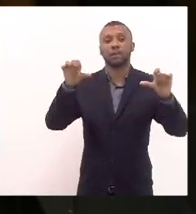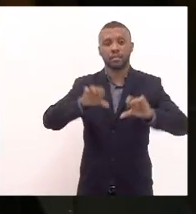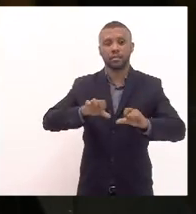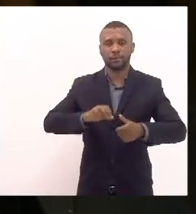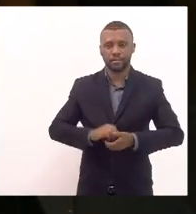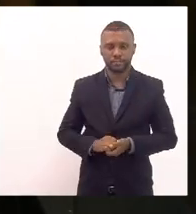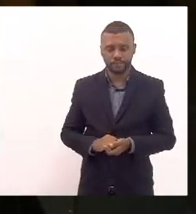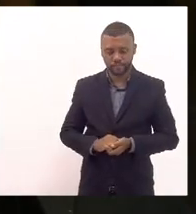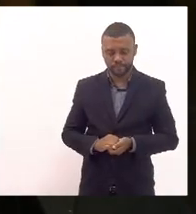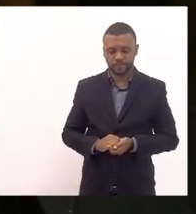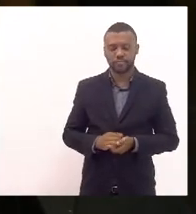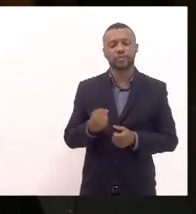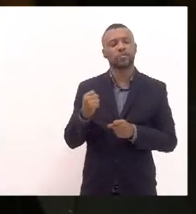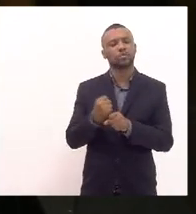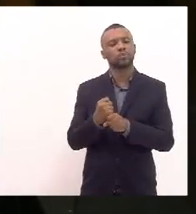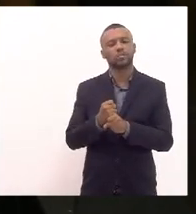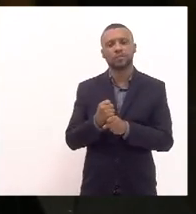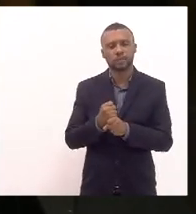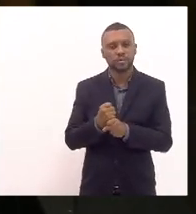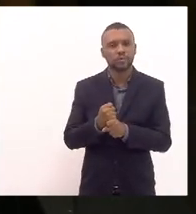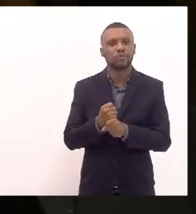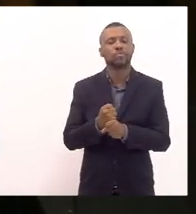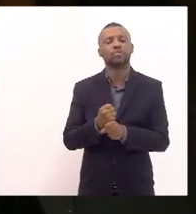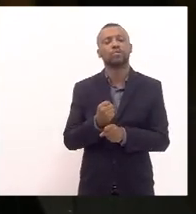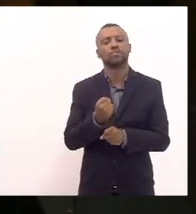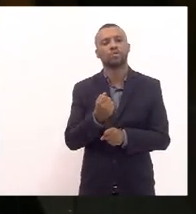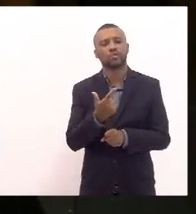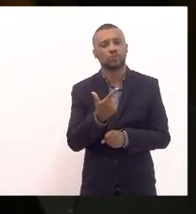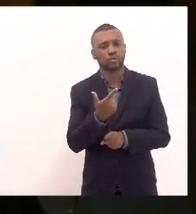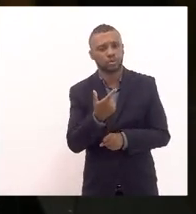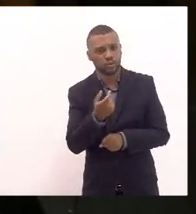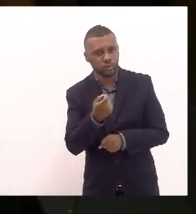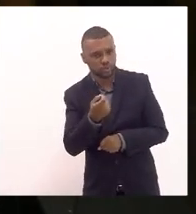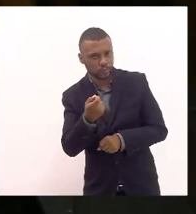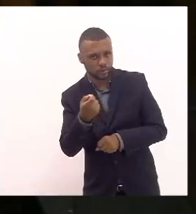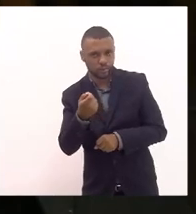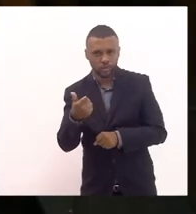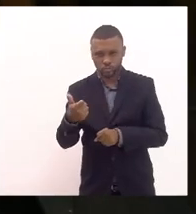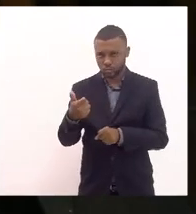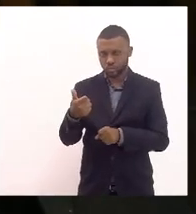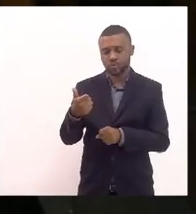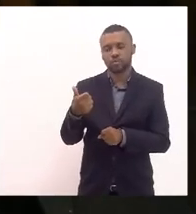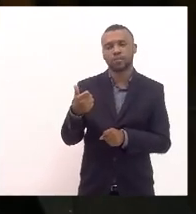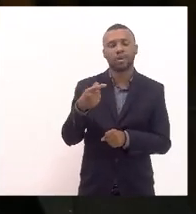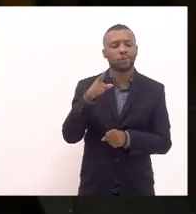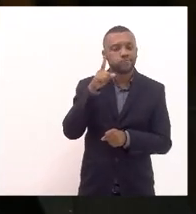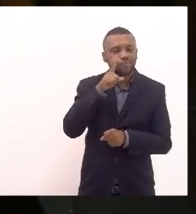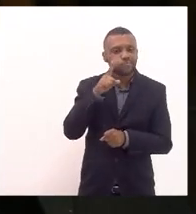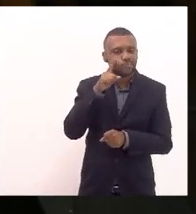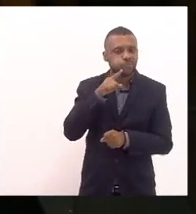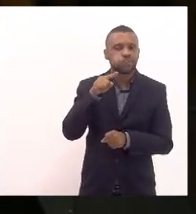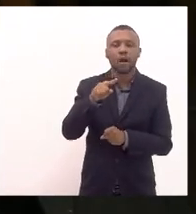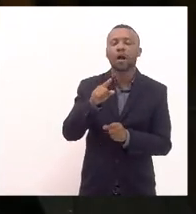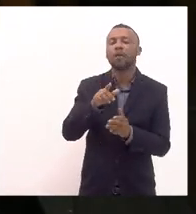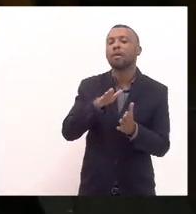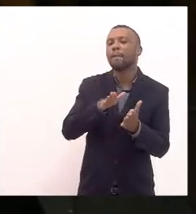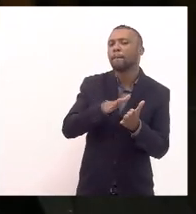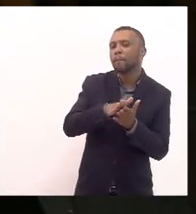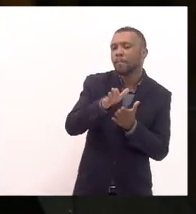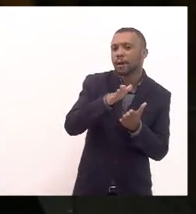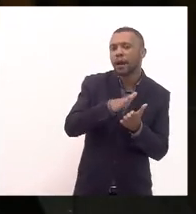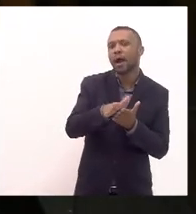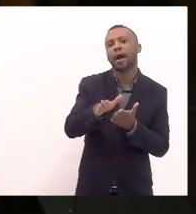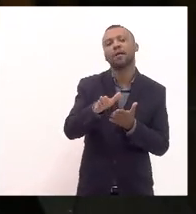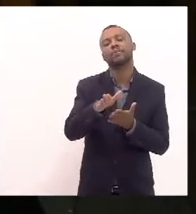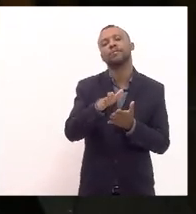12 mil Oi e um os Estados Unidos publicavam publicaram